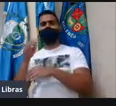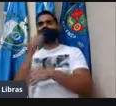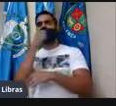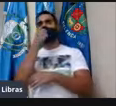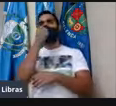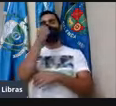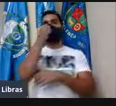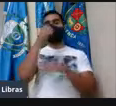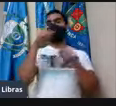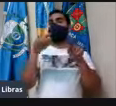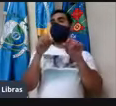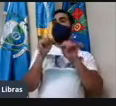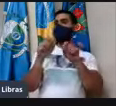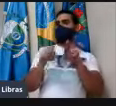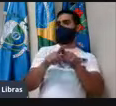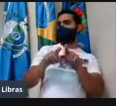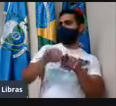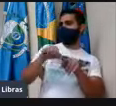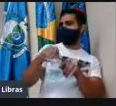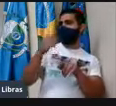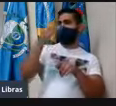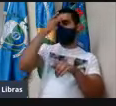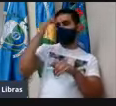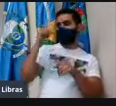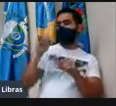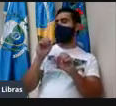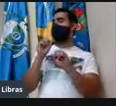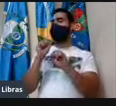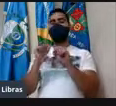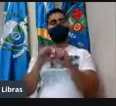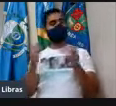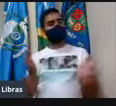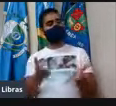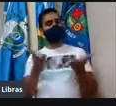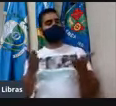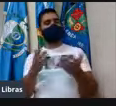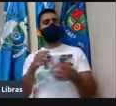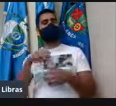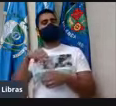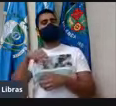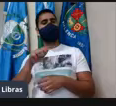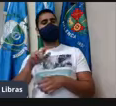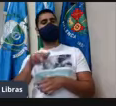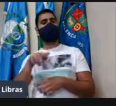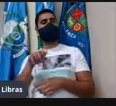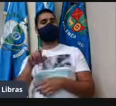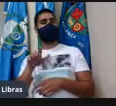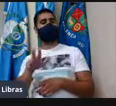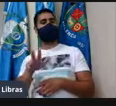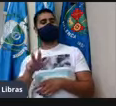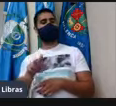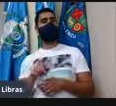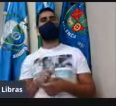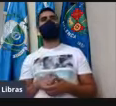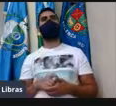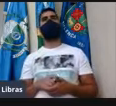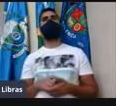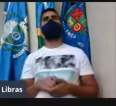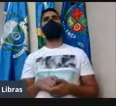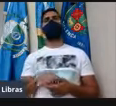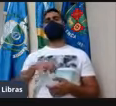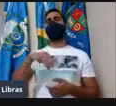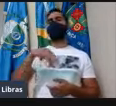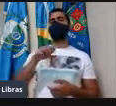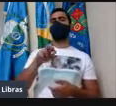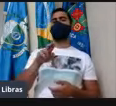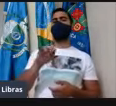uma oportunidade para os investimentos aplicarem em renda variável. Aí eu pergunto para você o seguinte, renda